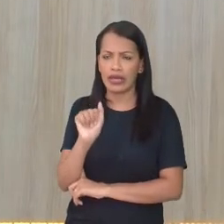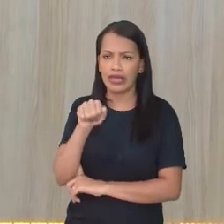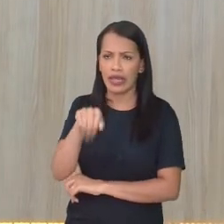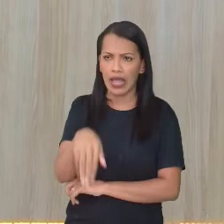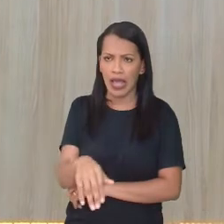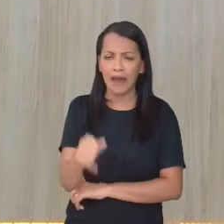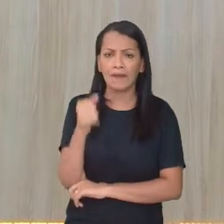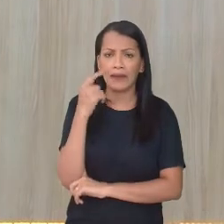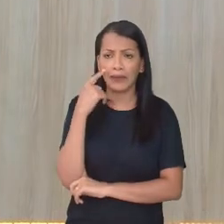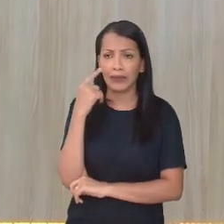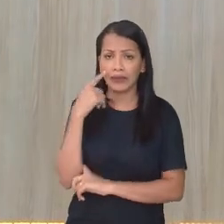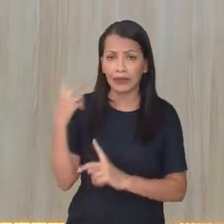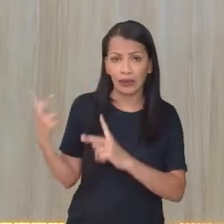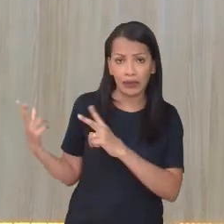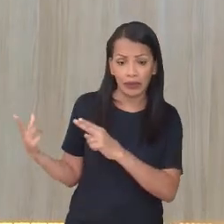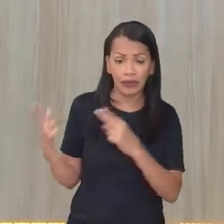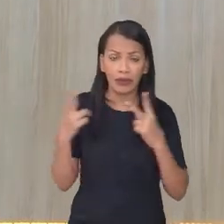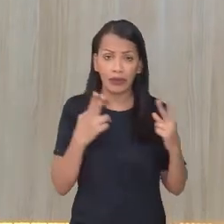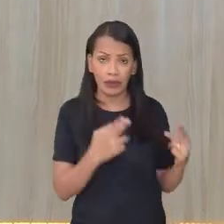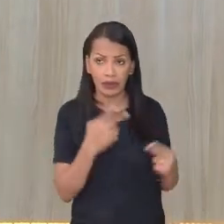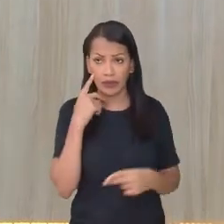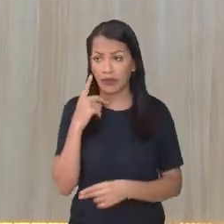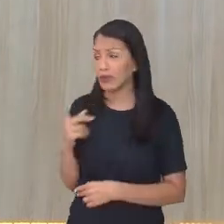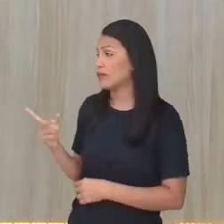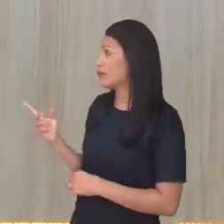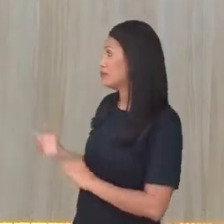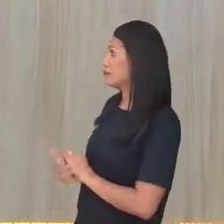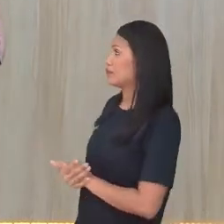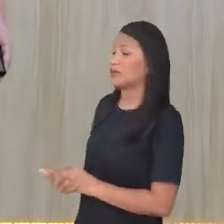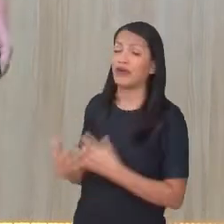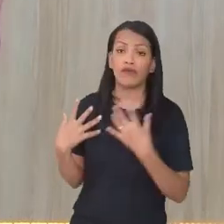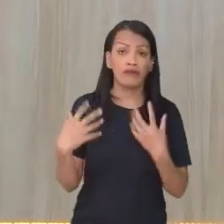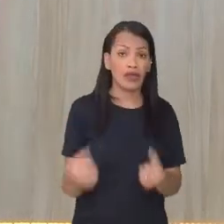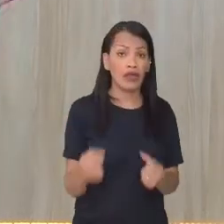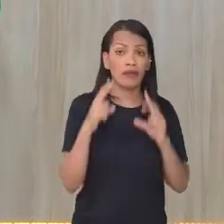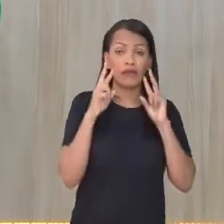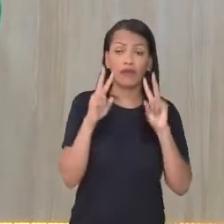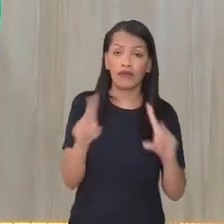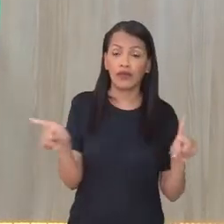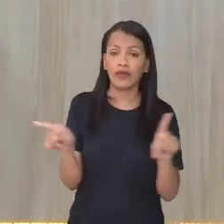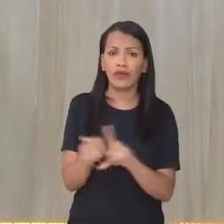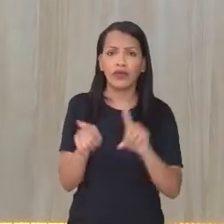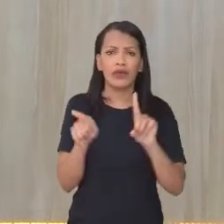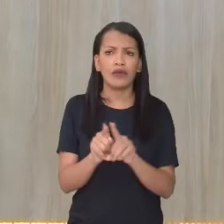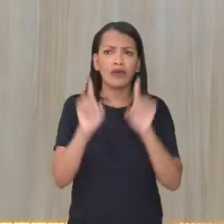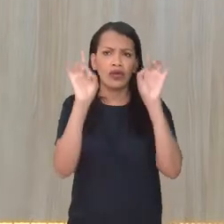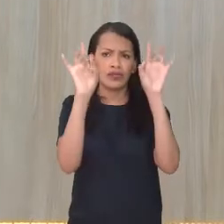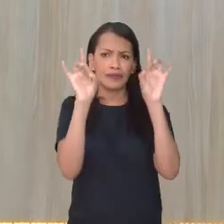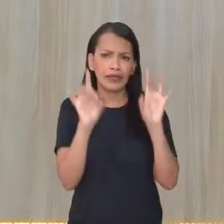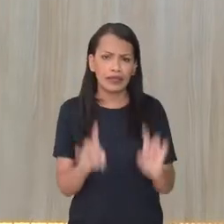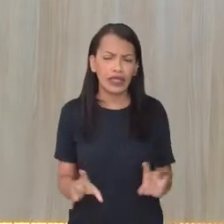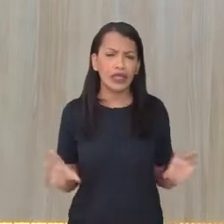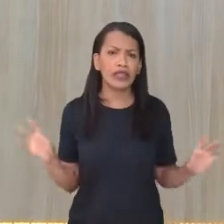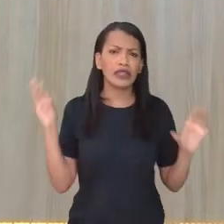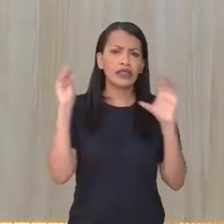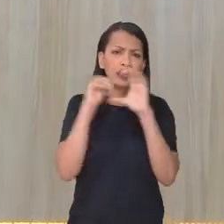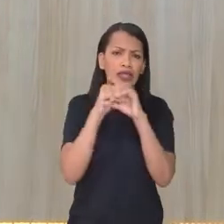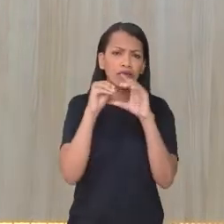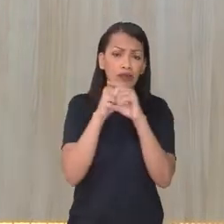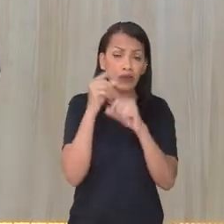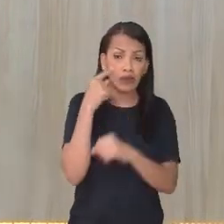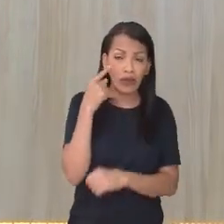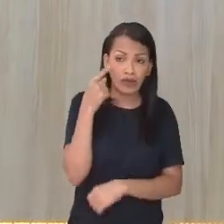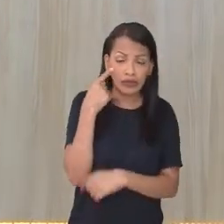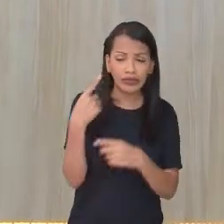lado do mesmo tamanho desse, tá? A gente vai ver. E esses especiais que eu botei um dentro do outro,